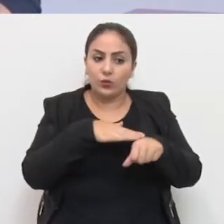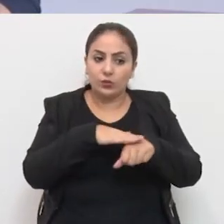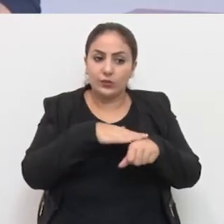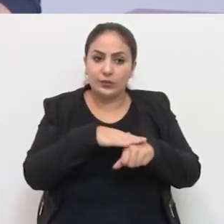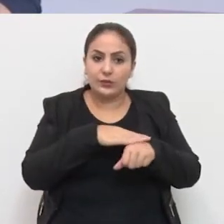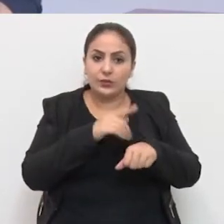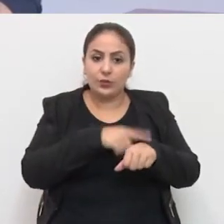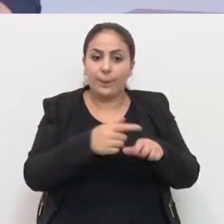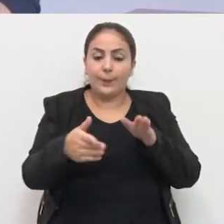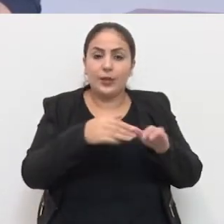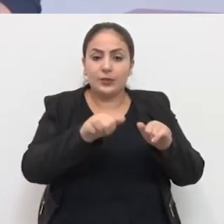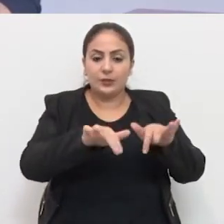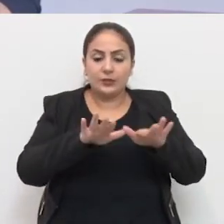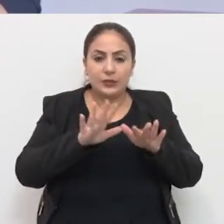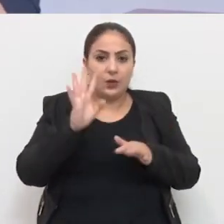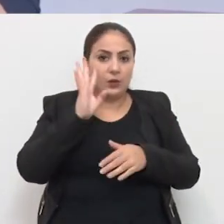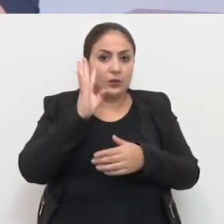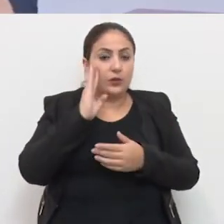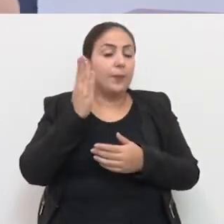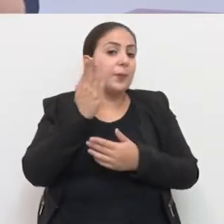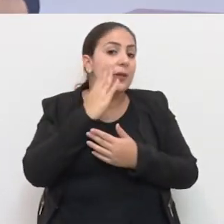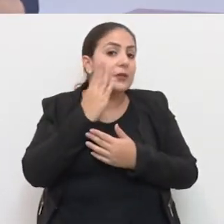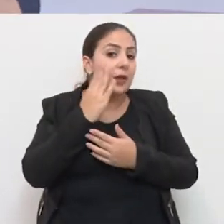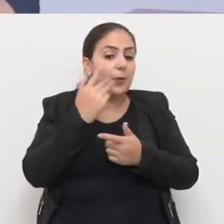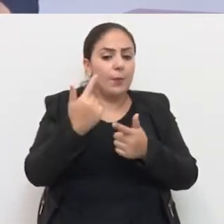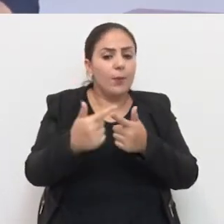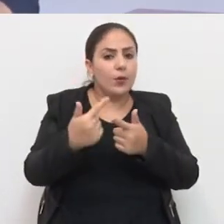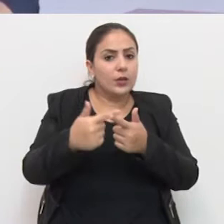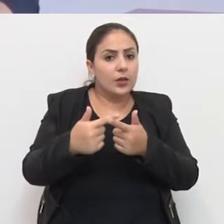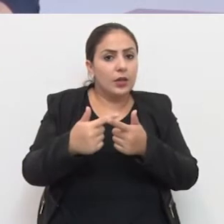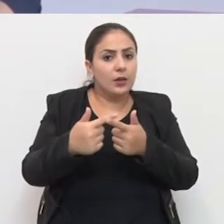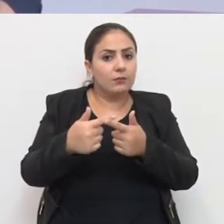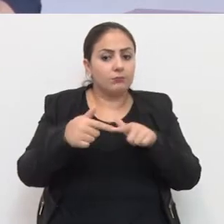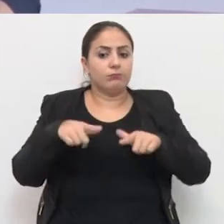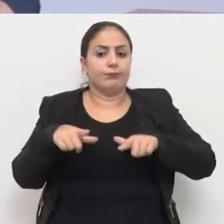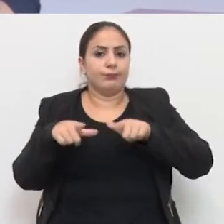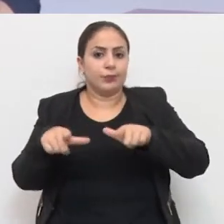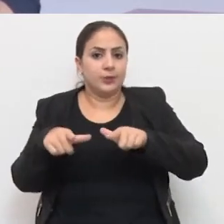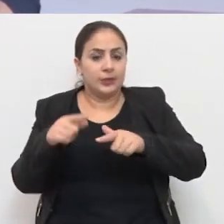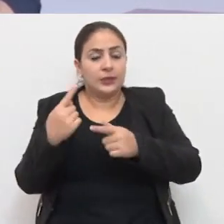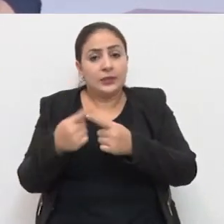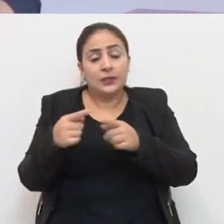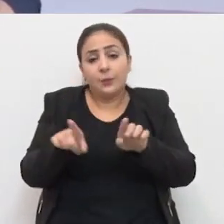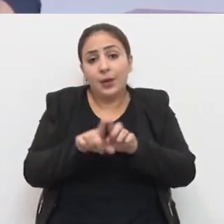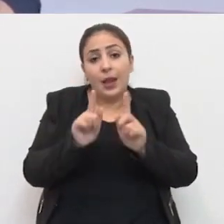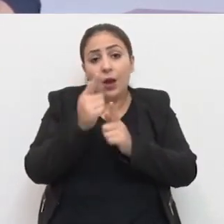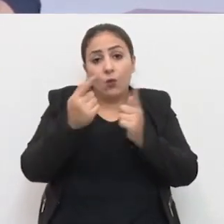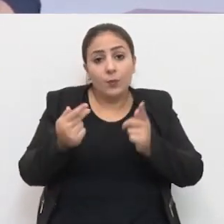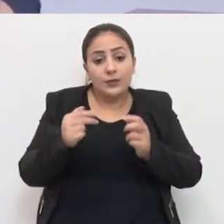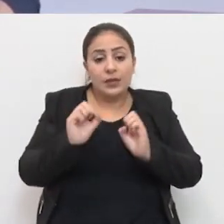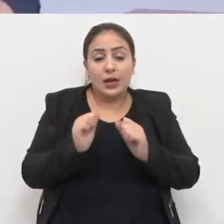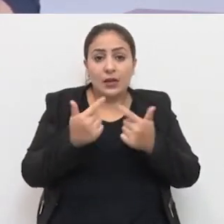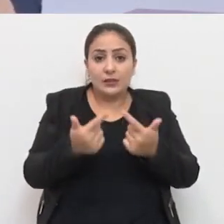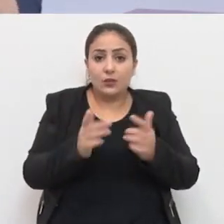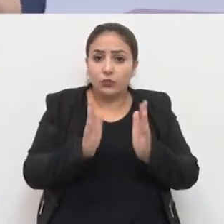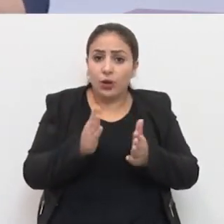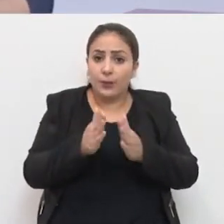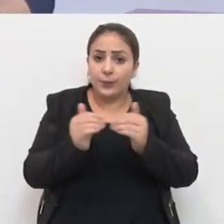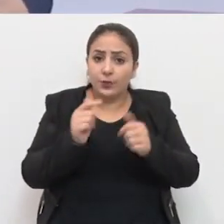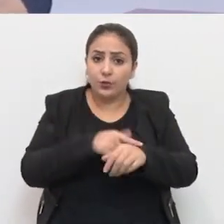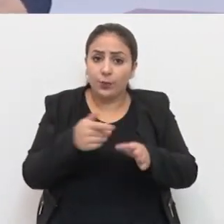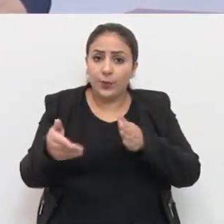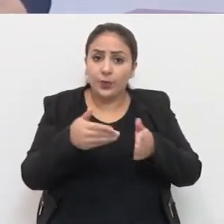durante a sessão plenária de quarta-feira para saber o motivo do afastamento e também algumas ações encaminhadas